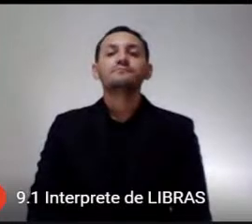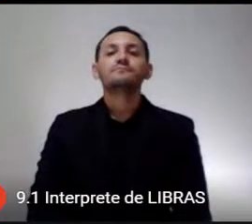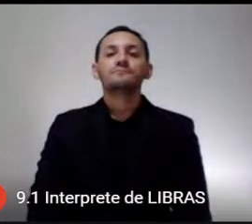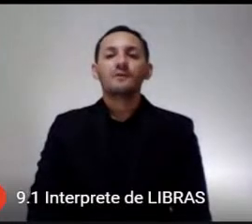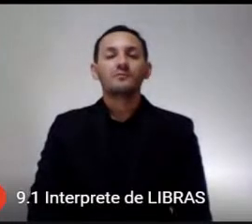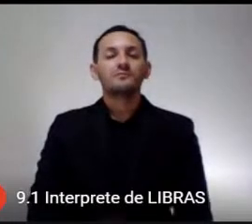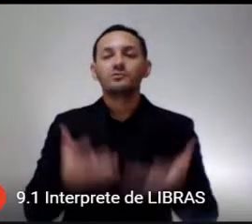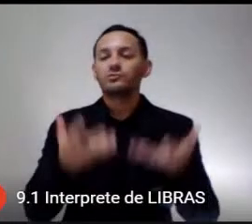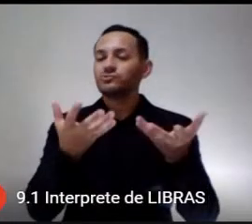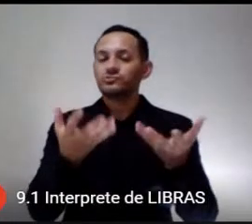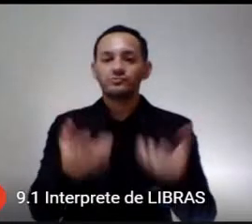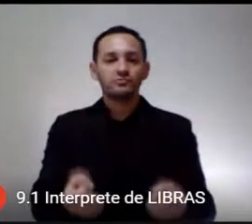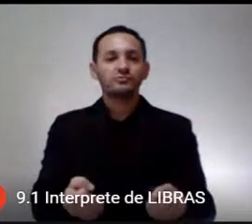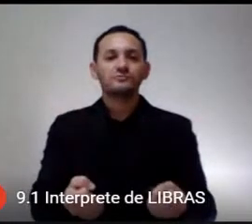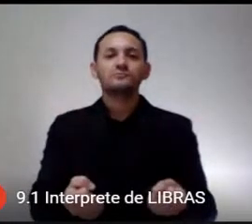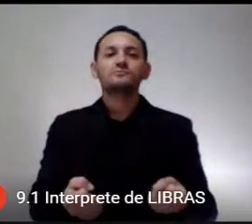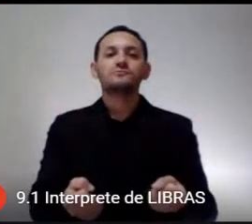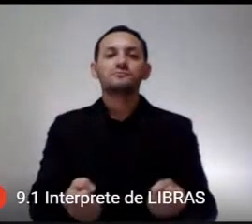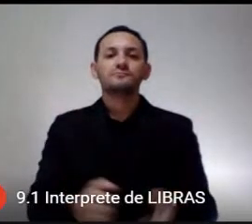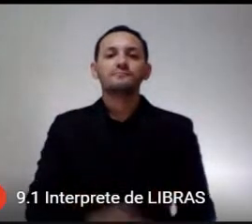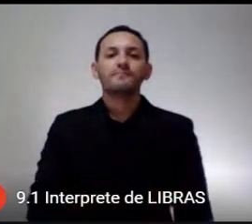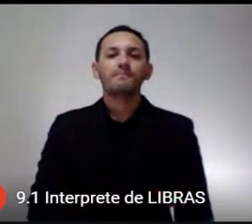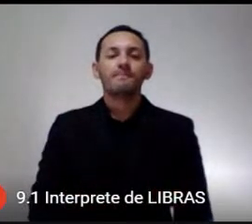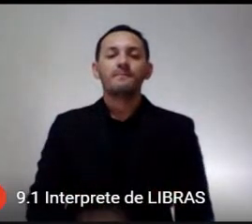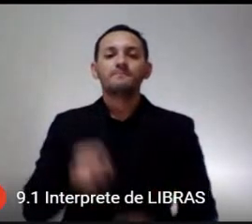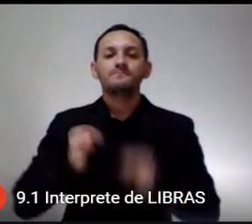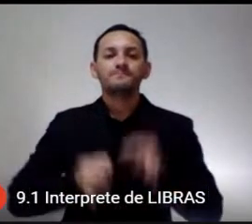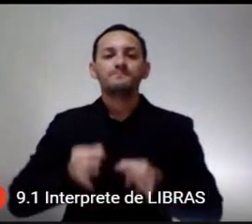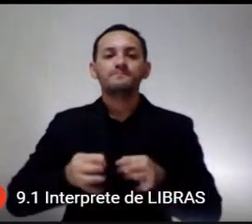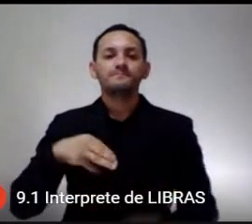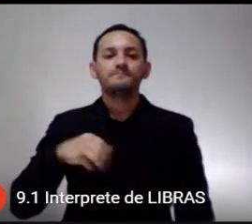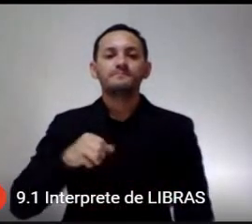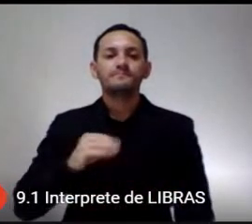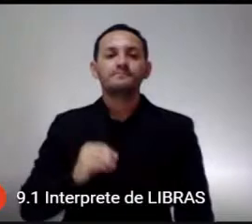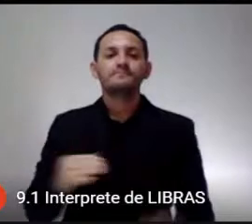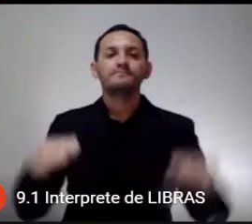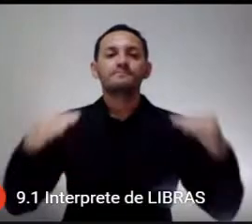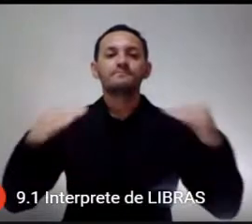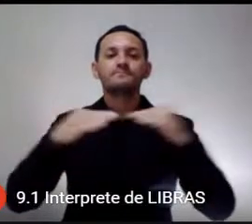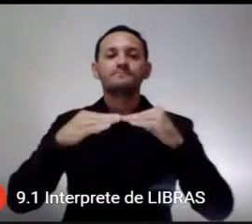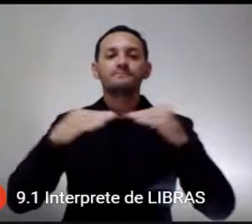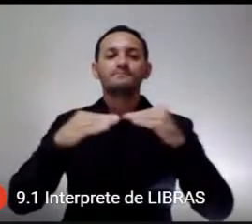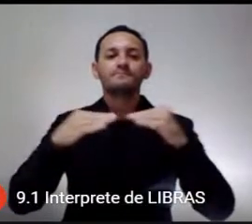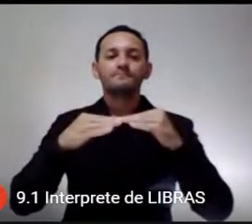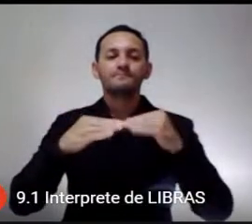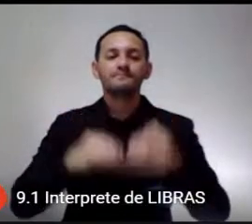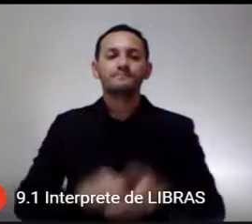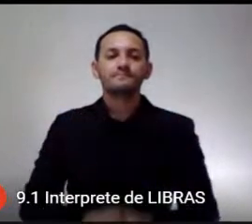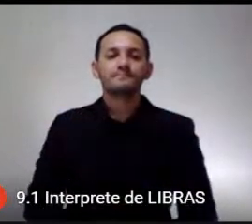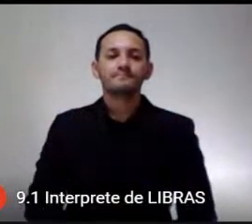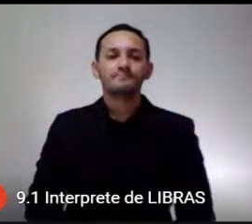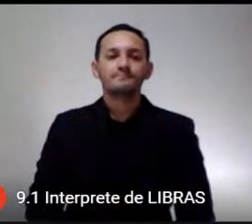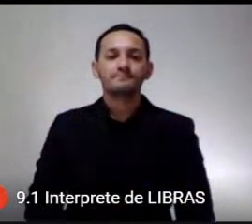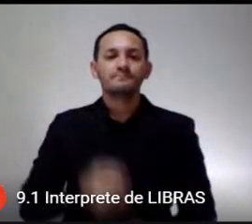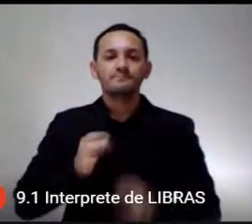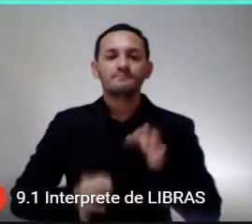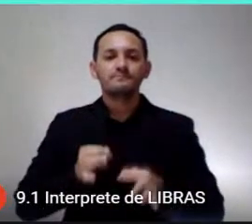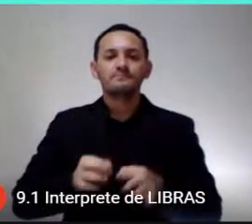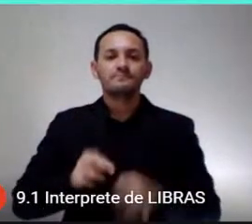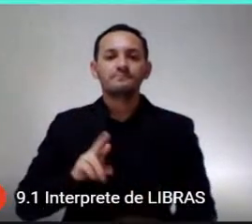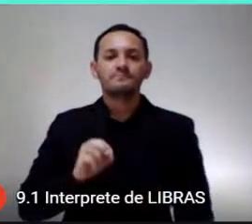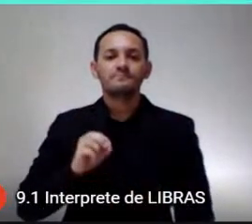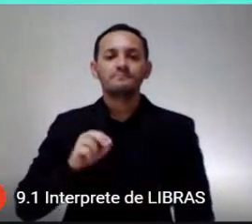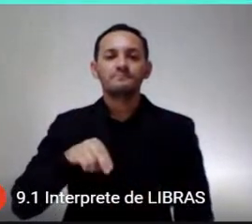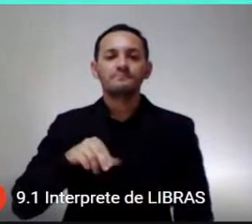né? Doutor José Márcio? Eu acompanho a voto da relatora, senhor presidente. Doutor Rony Clay?